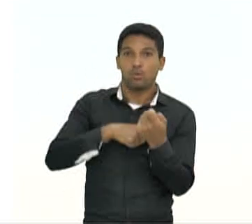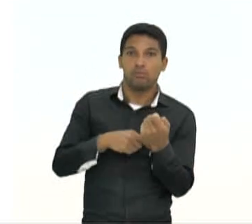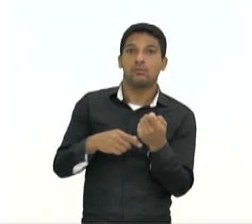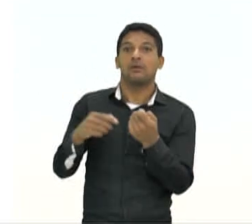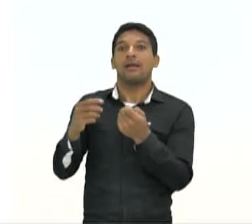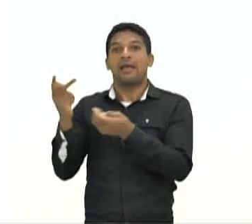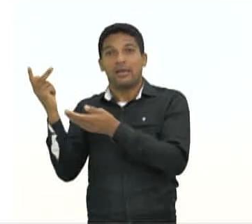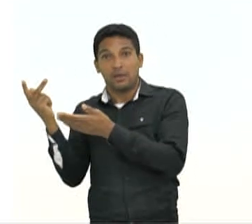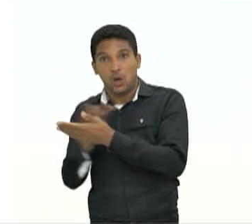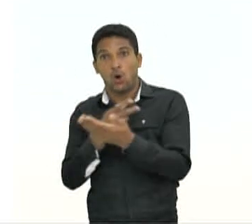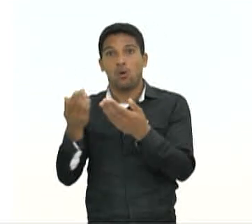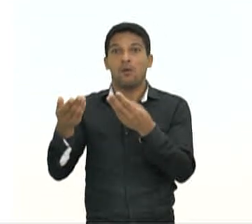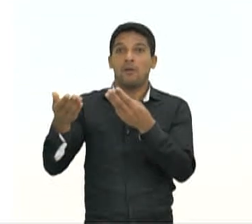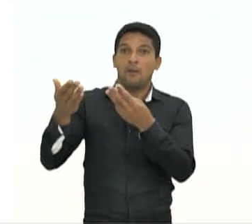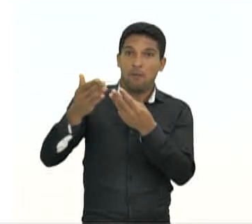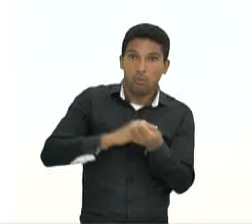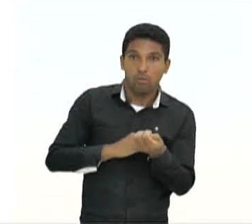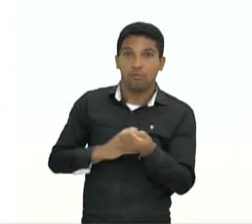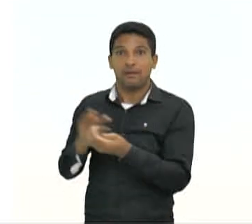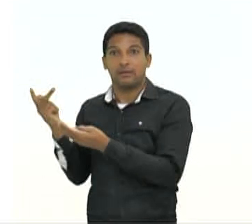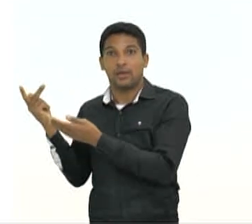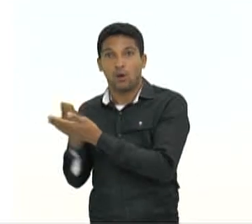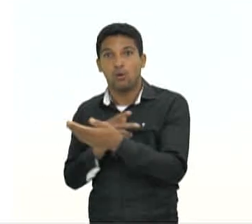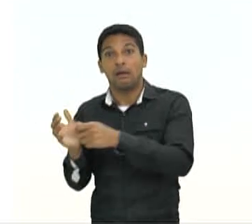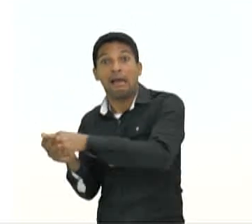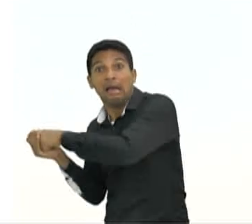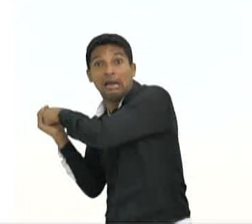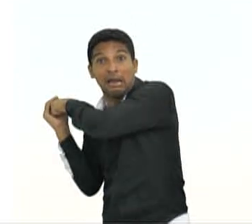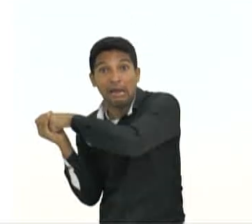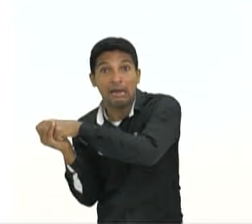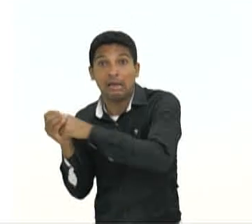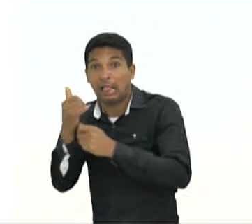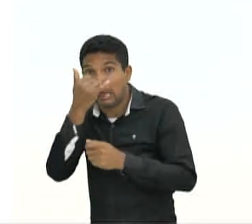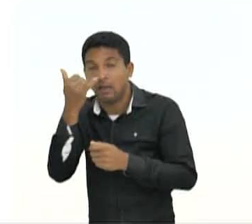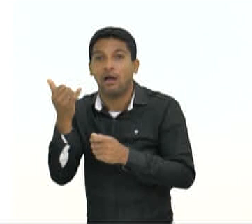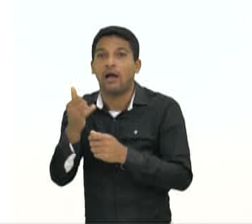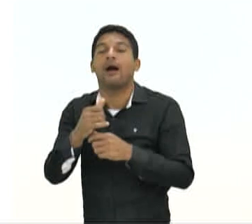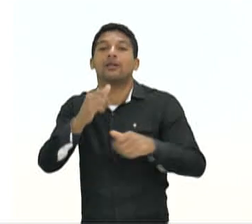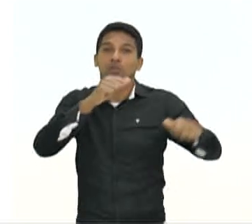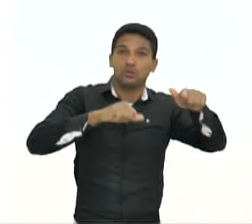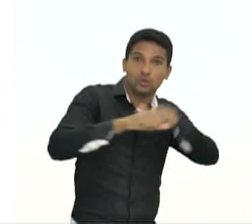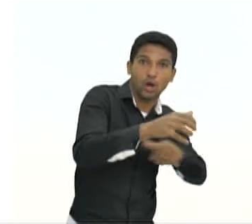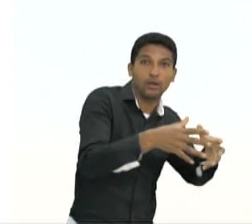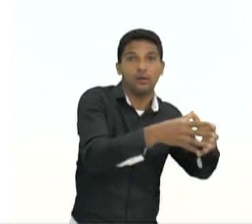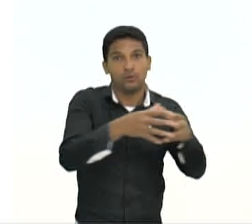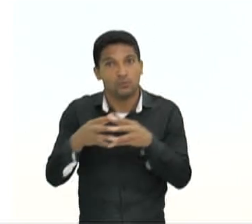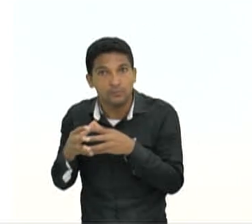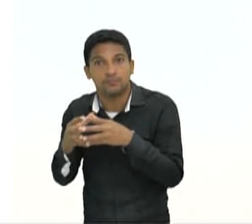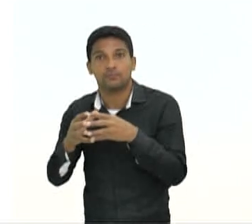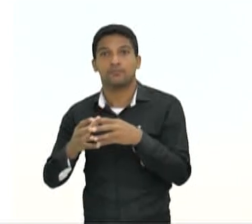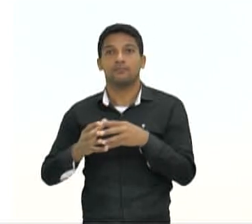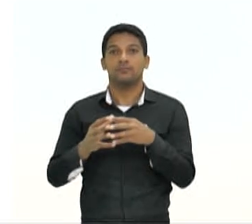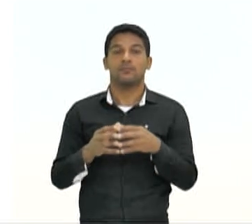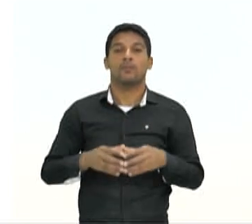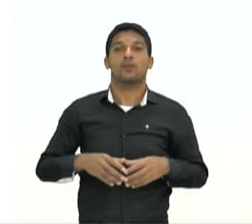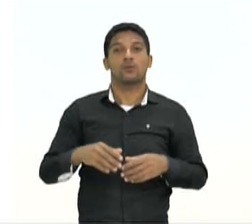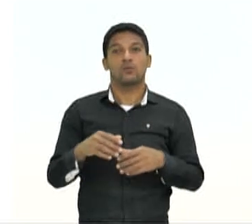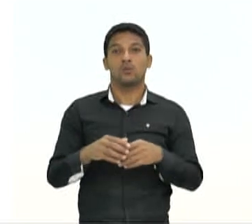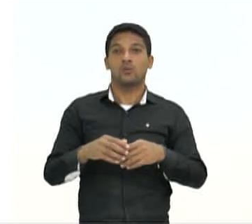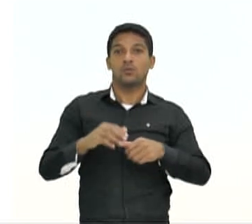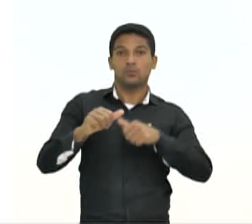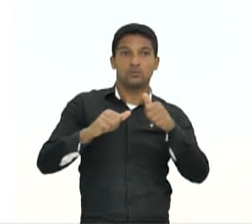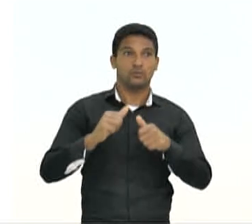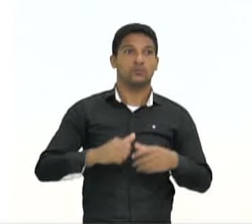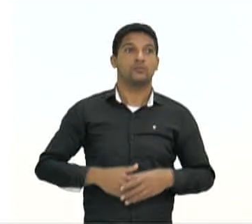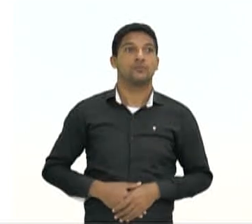empatado, é preciso jogar entradas extras até que aconteça uma equipe saia vencedora, né? Então, a necessidade de